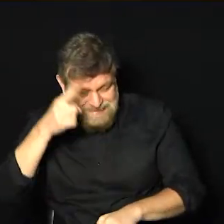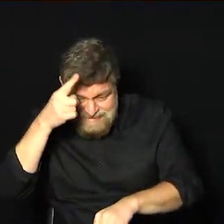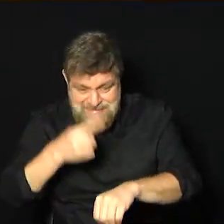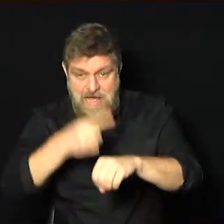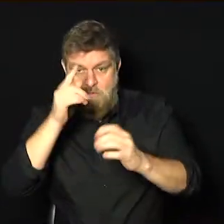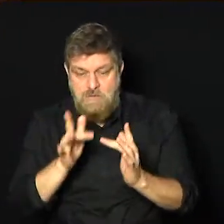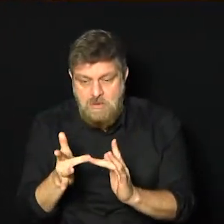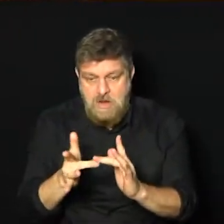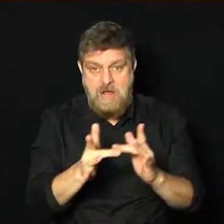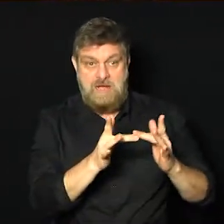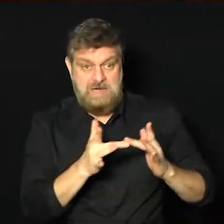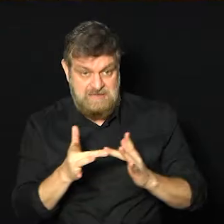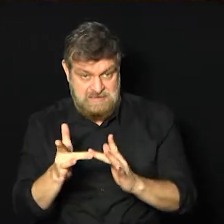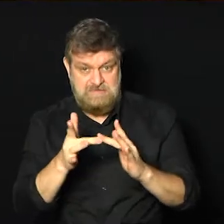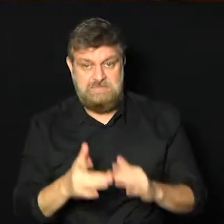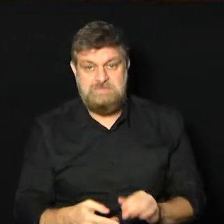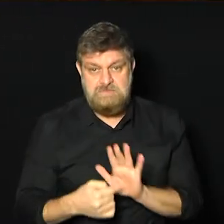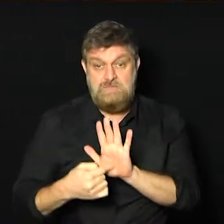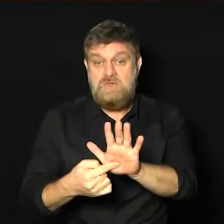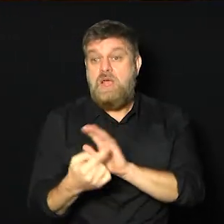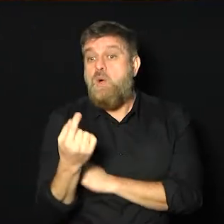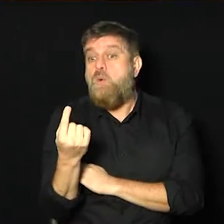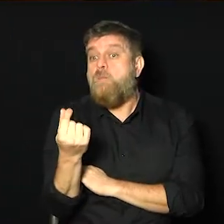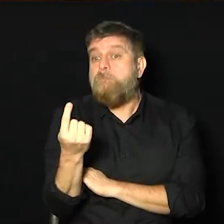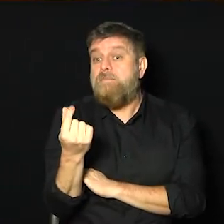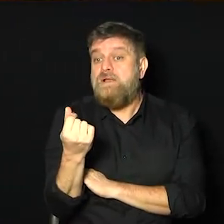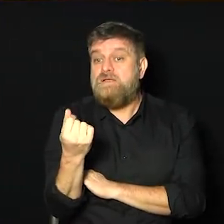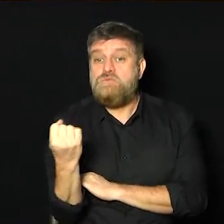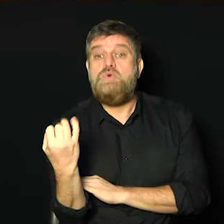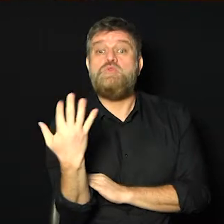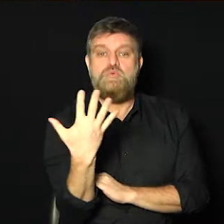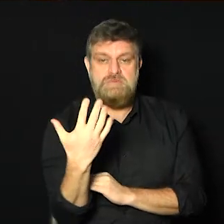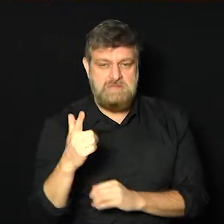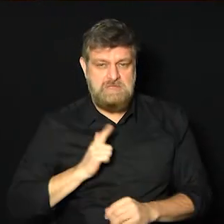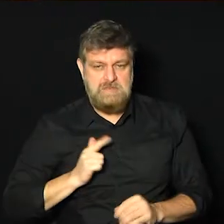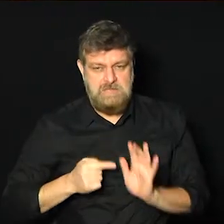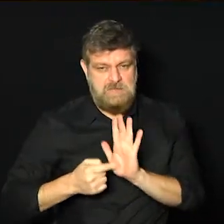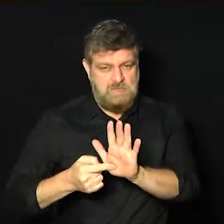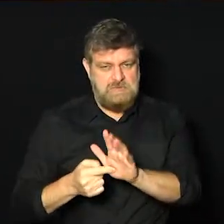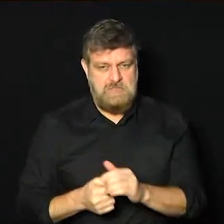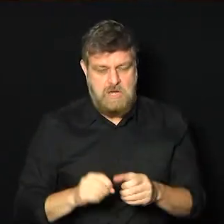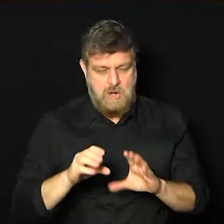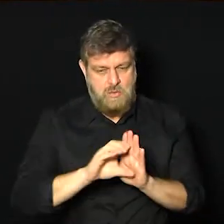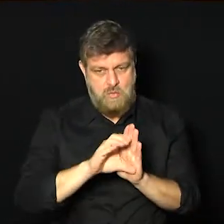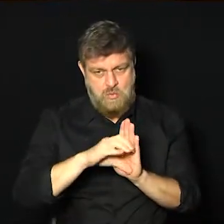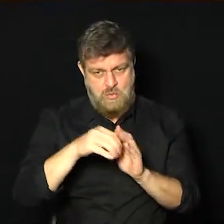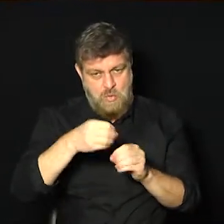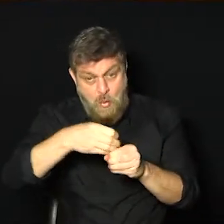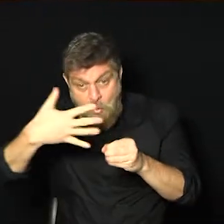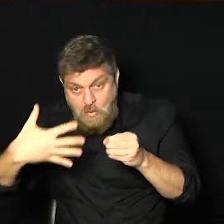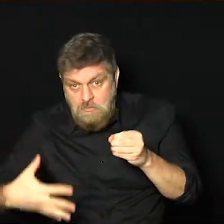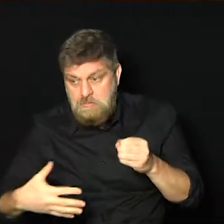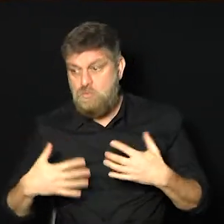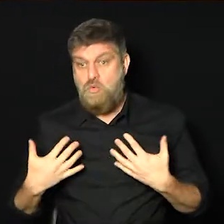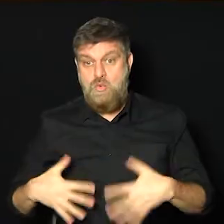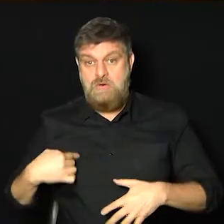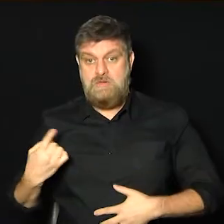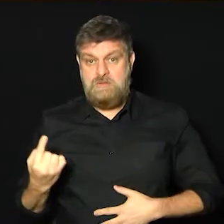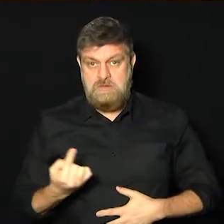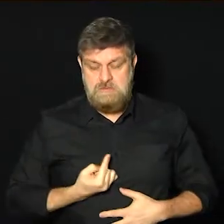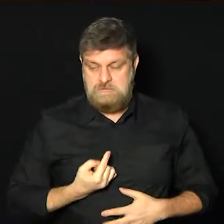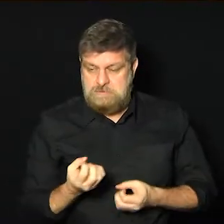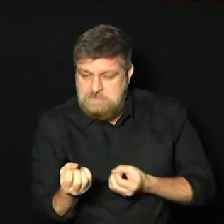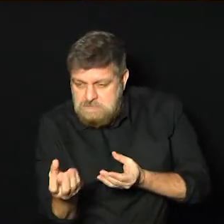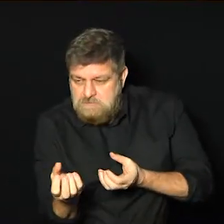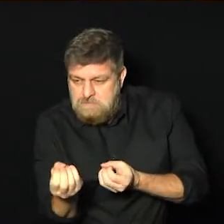nas relações, ou seja, a transparência dos preços, um conteúdo abundante e abrangente a respeito do que nós estamos falando,